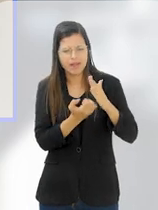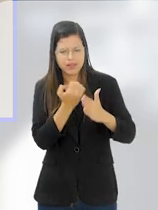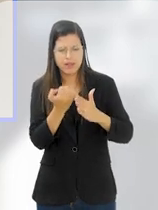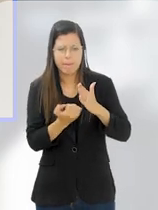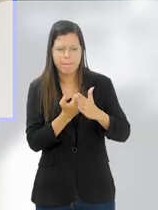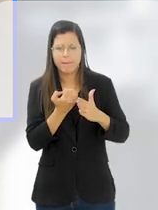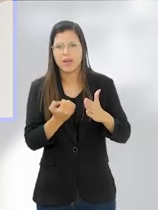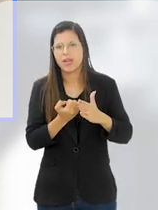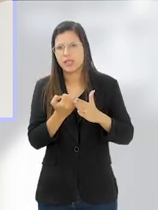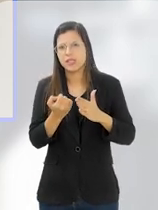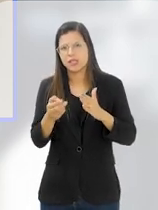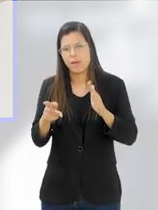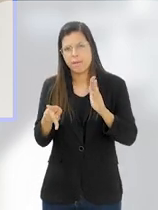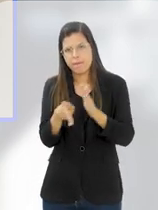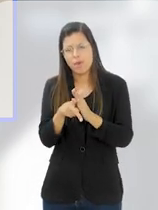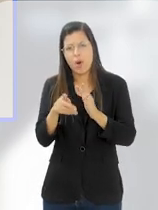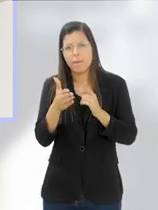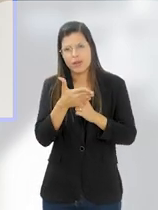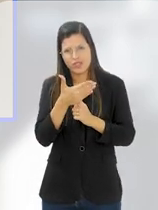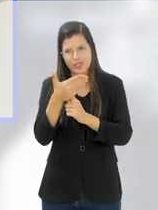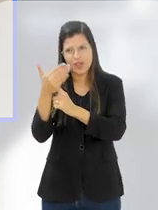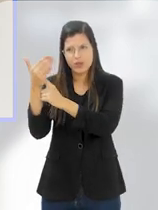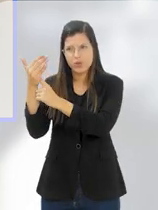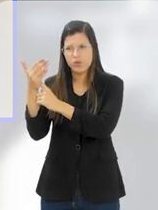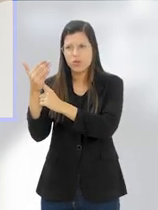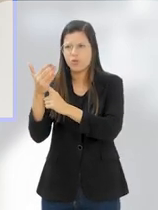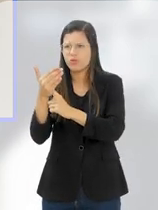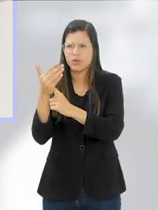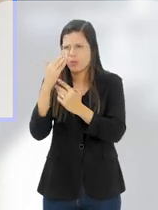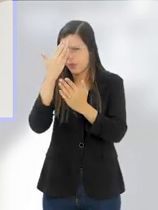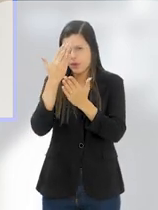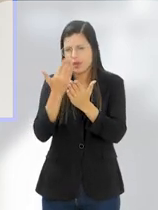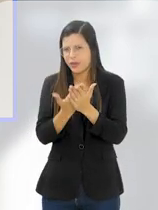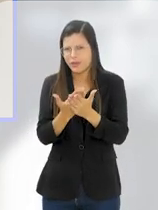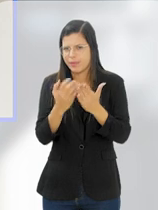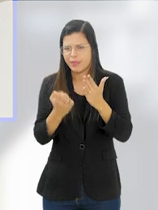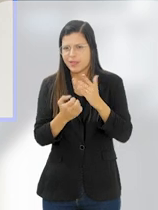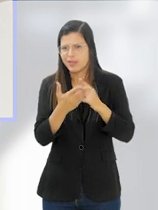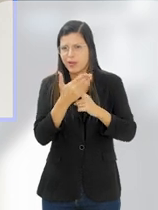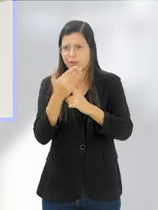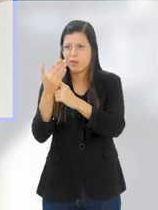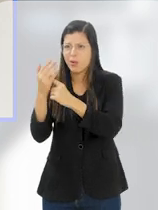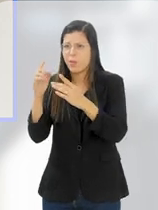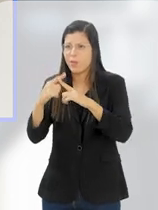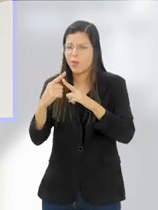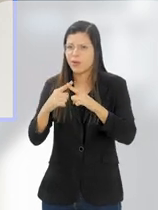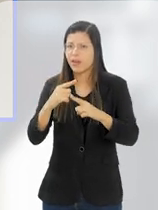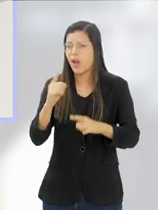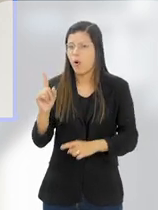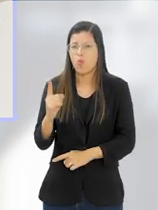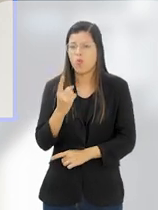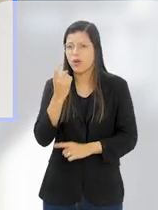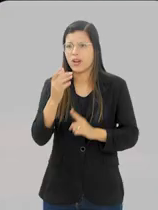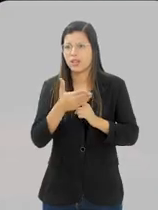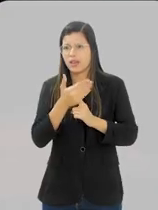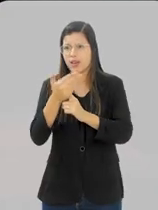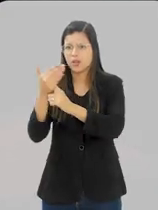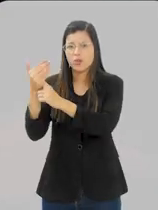empresas de tecnologia. Eu não acho que seja empresa de tecnologia, inclusive, né? A única tecnologia deles é o algoritmo,